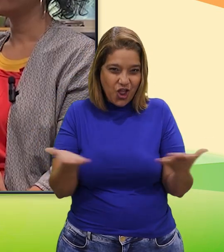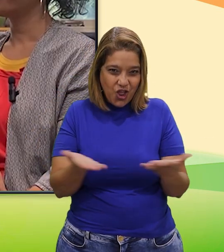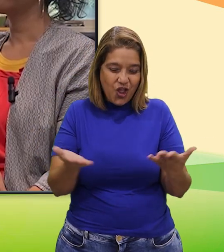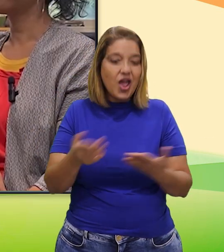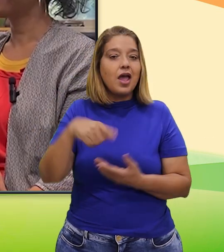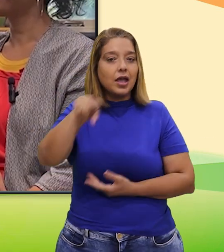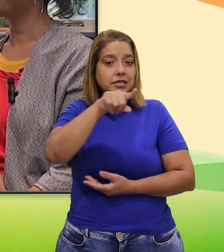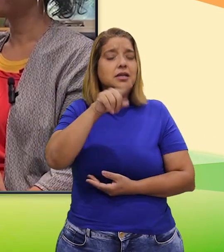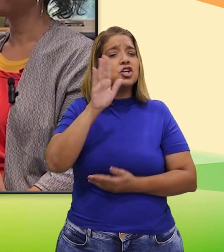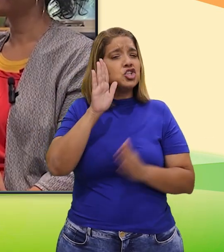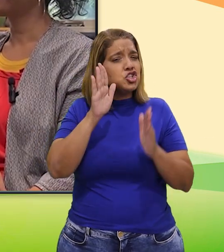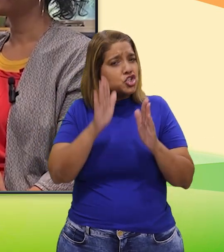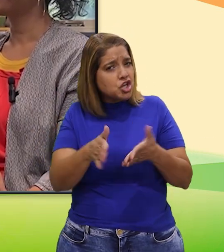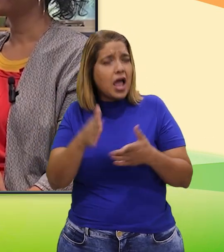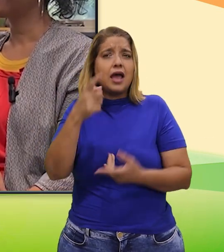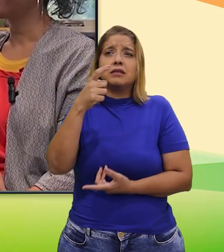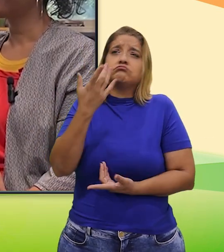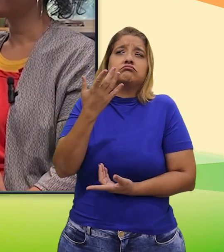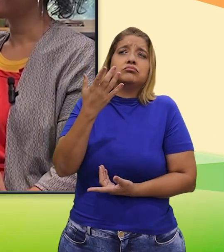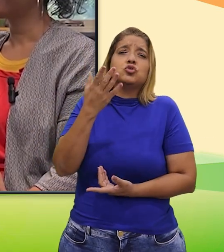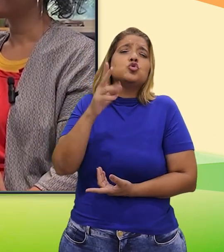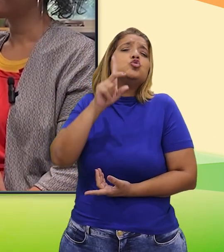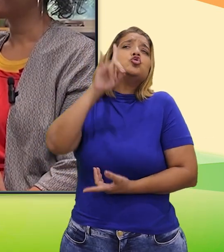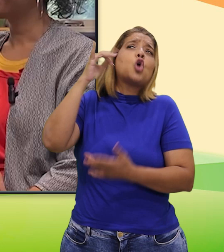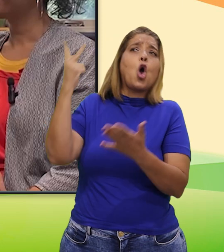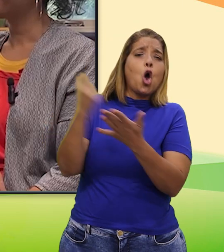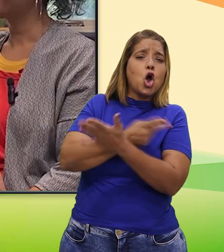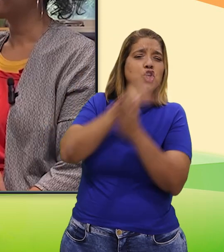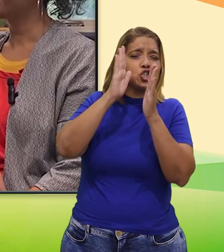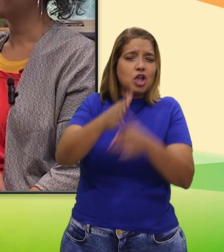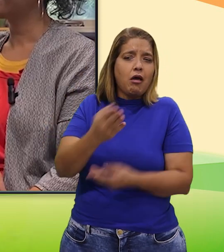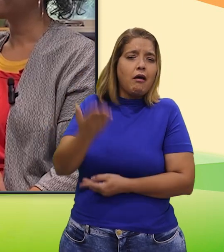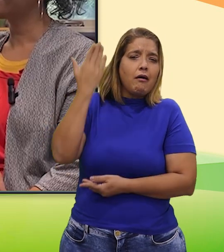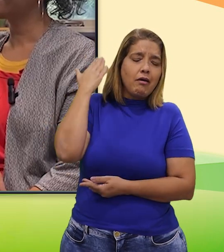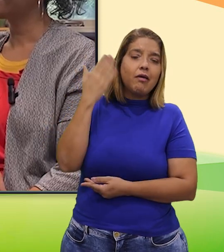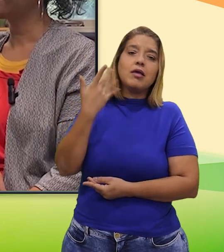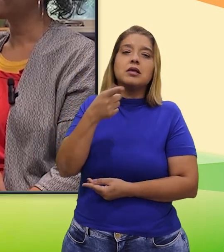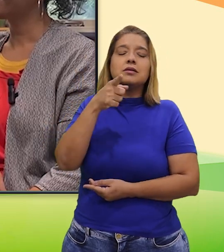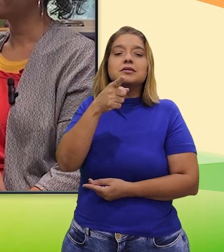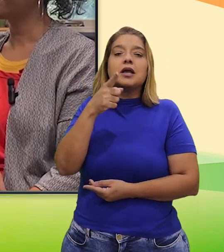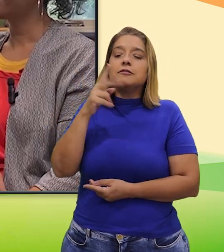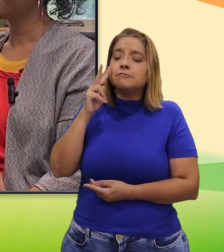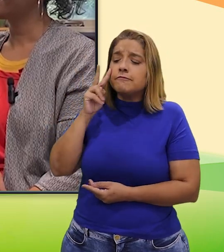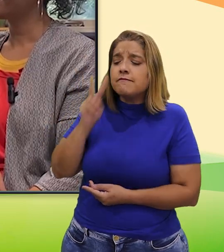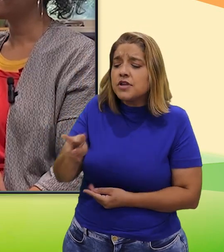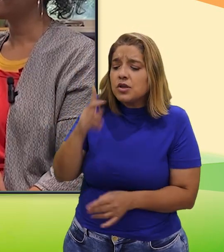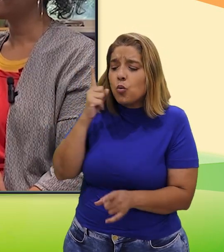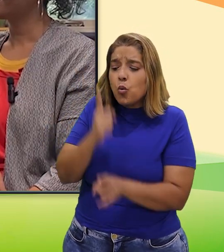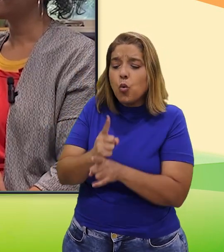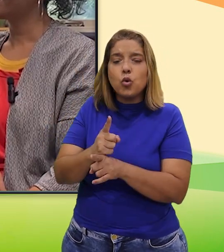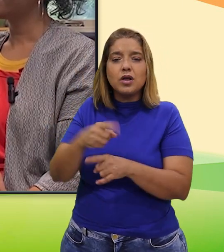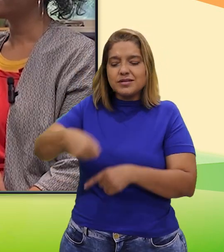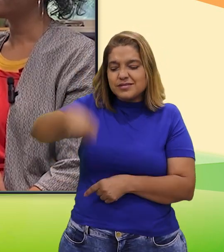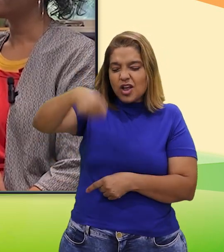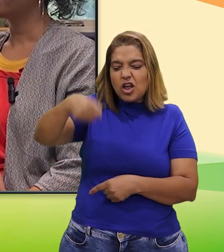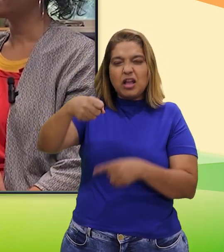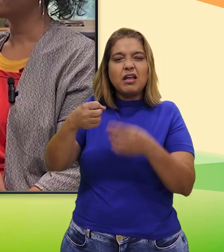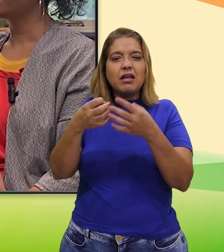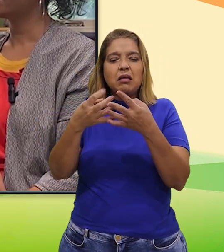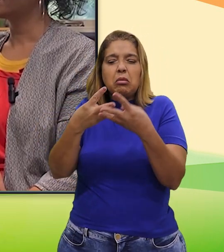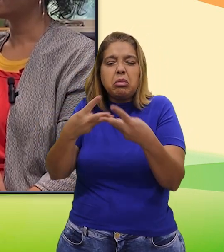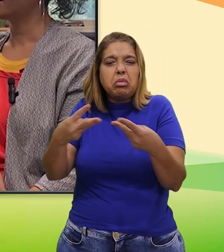todas as pessoas que nos assistem, elas devem ter tido em algum momento a experiência de encontrar